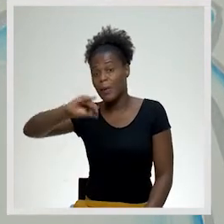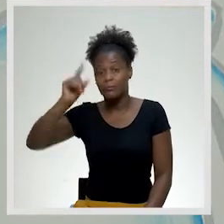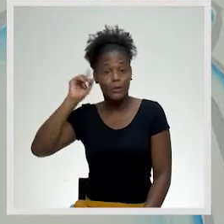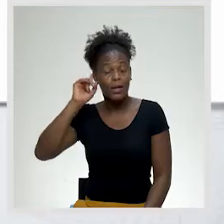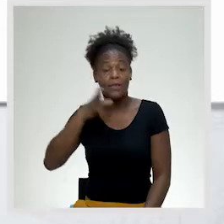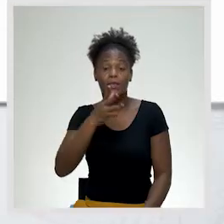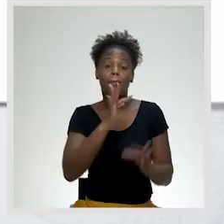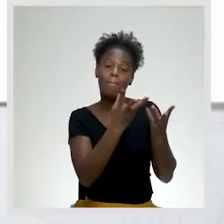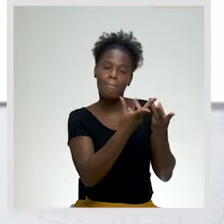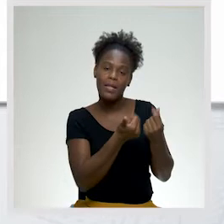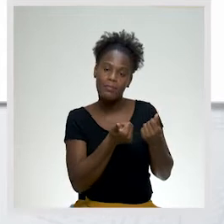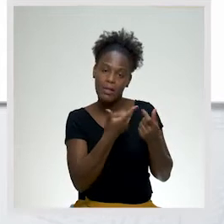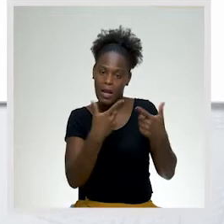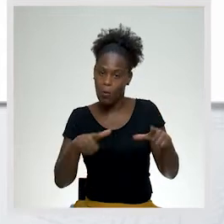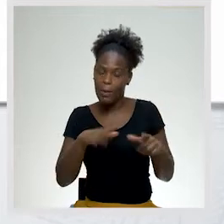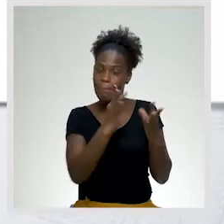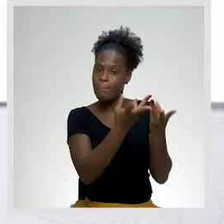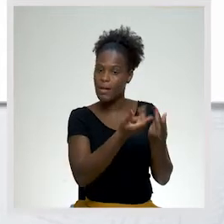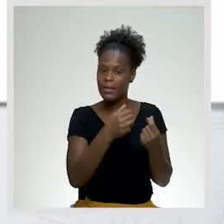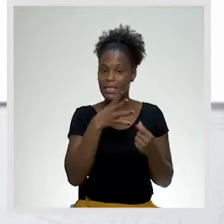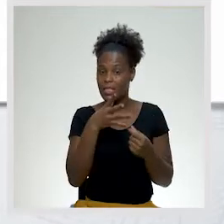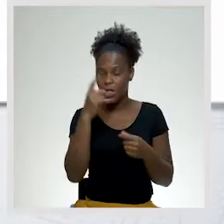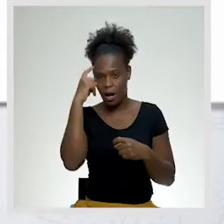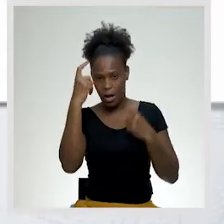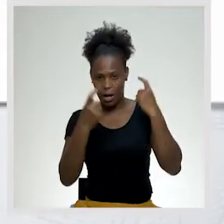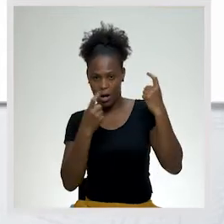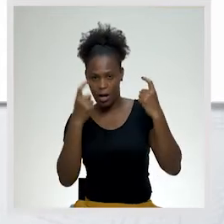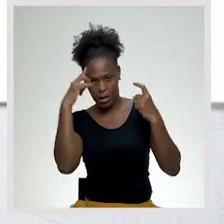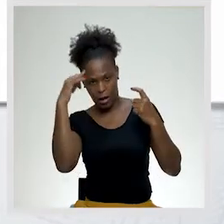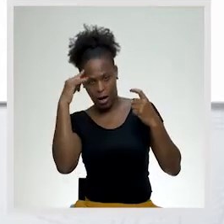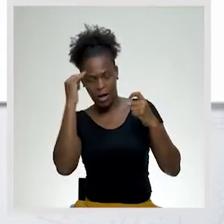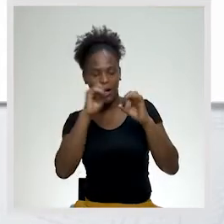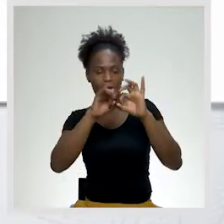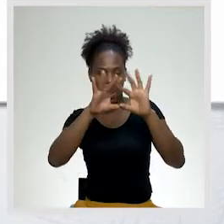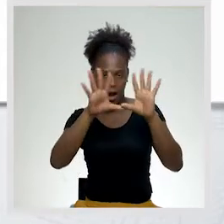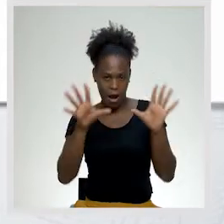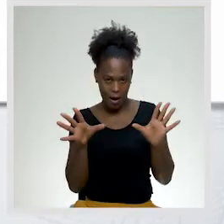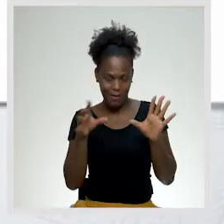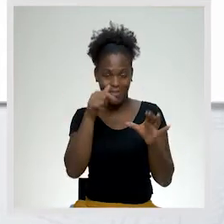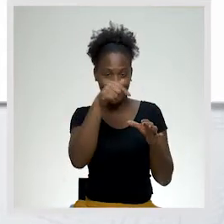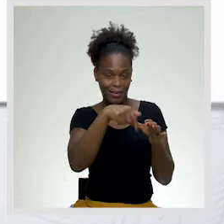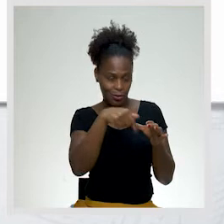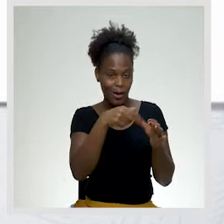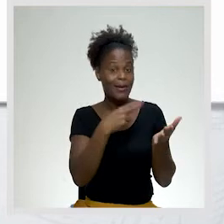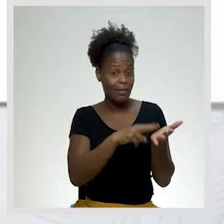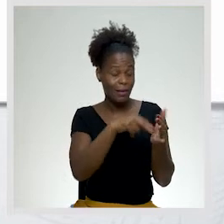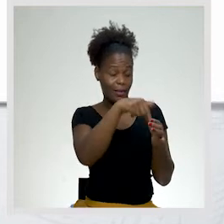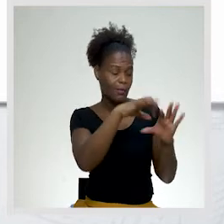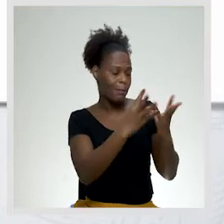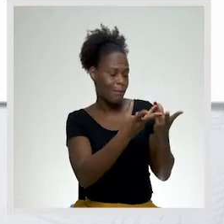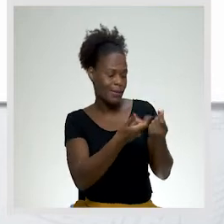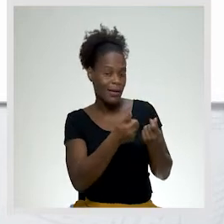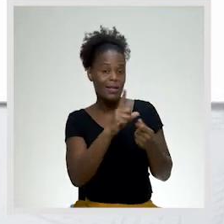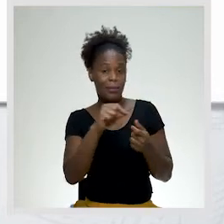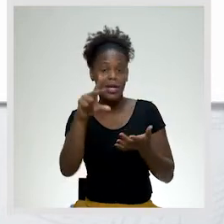matemática. E ele diz, o raciocínio é claro e evidente em matemática. Além disso, a